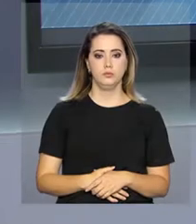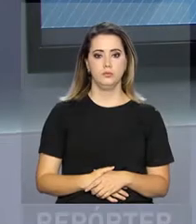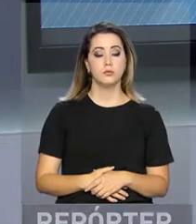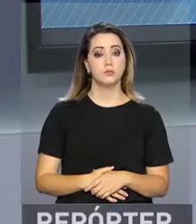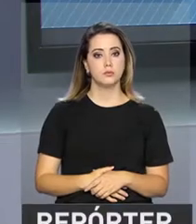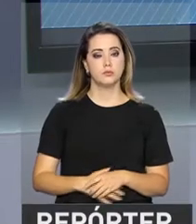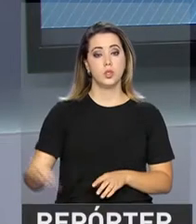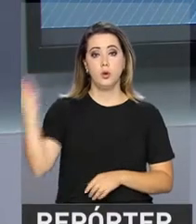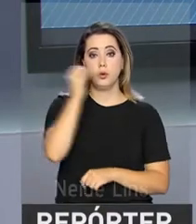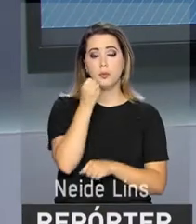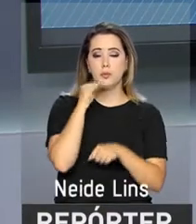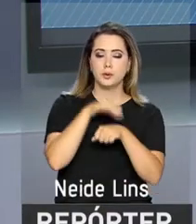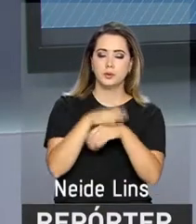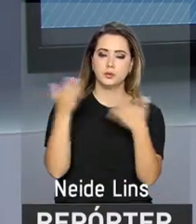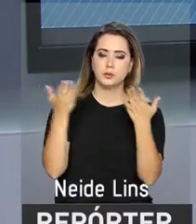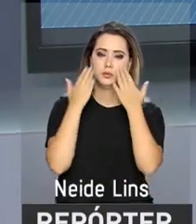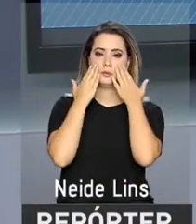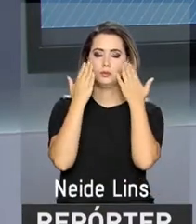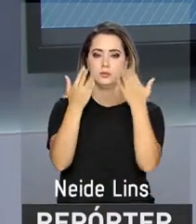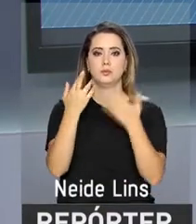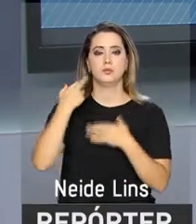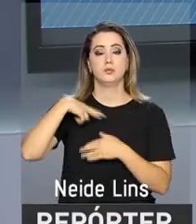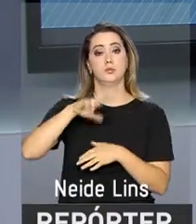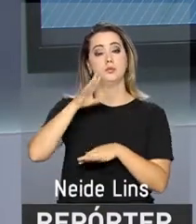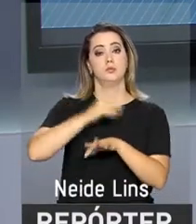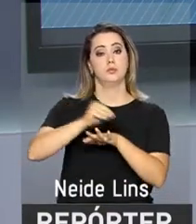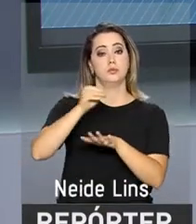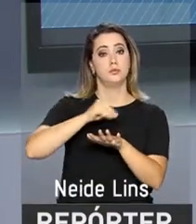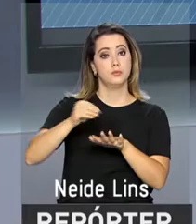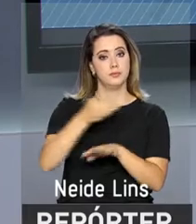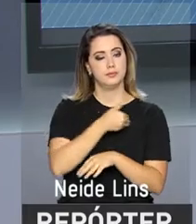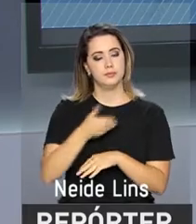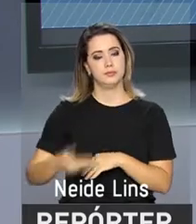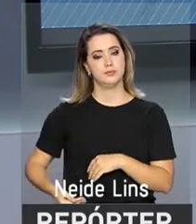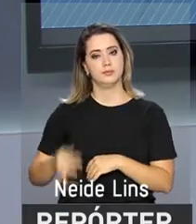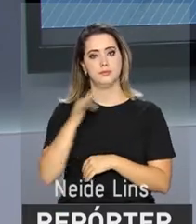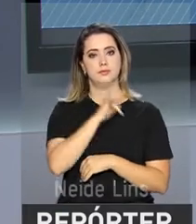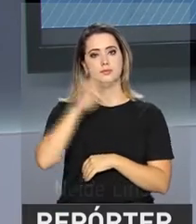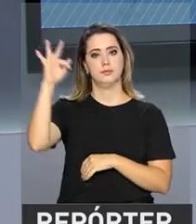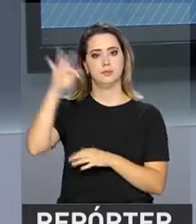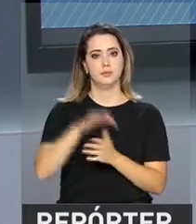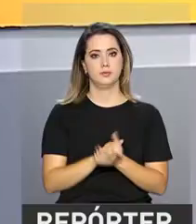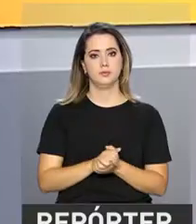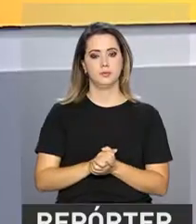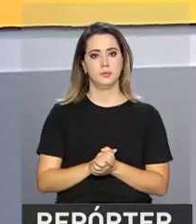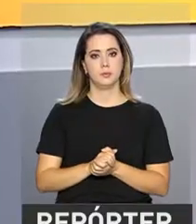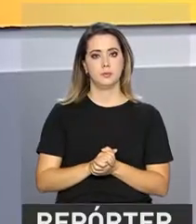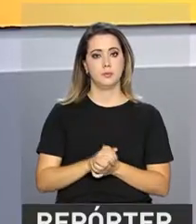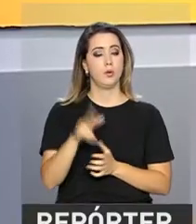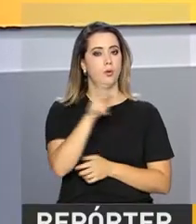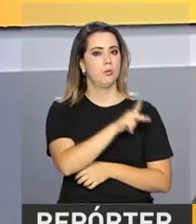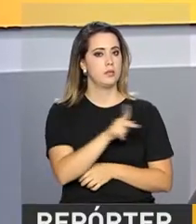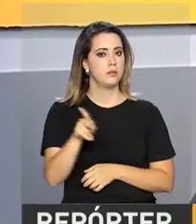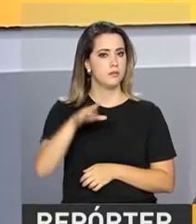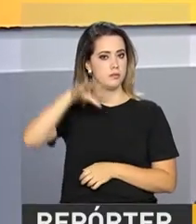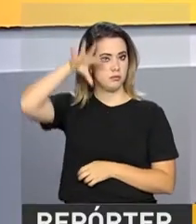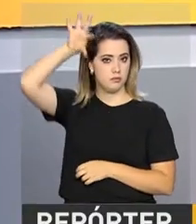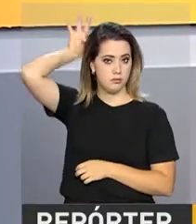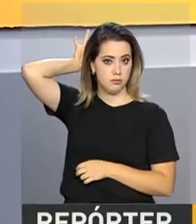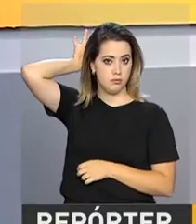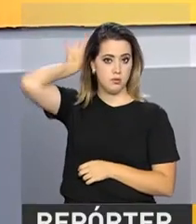olá boa noite começa agora o repórter nbr com as notícias do governo federal o presidente em exercício